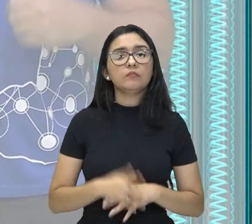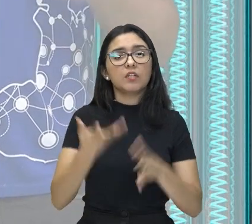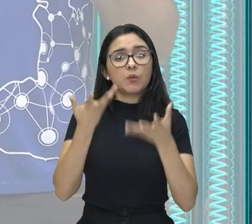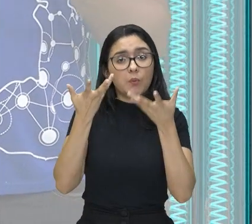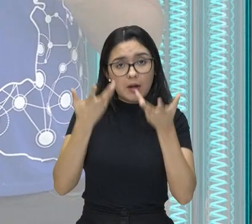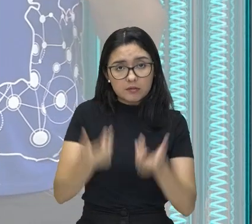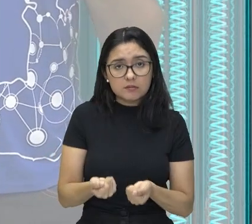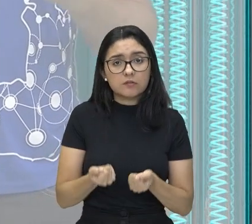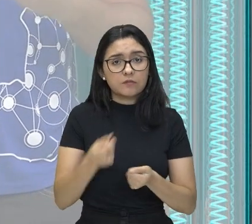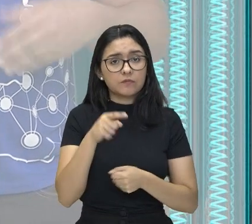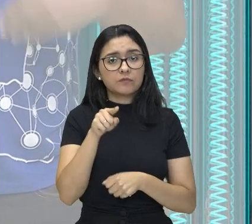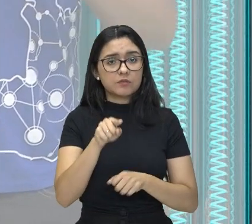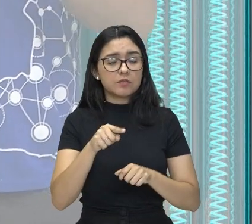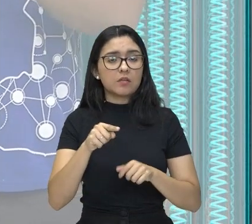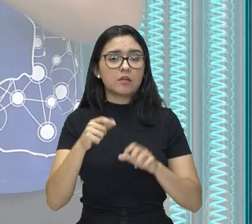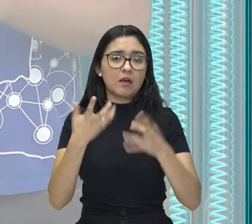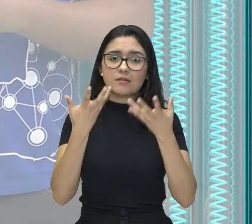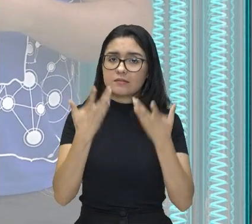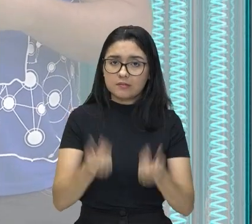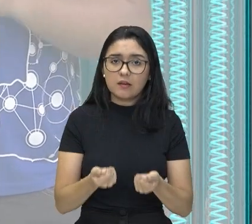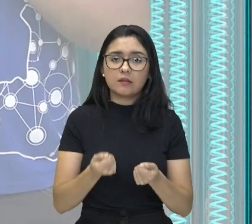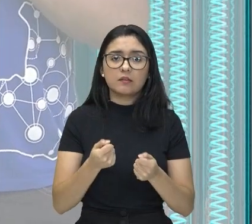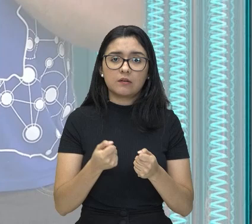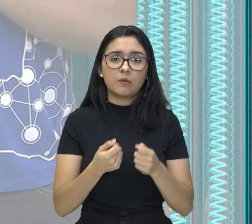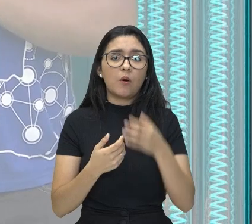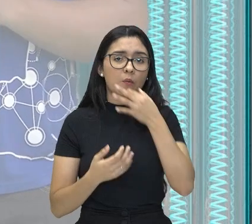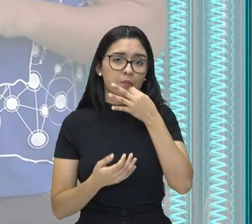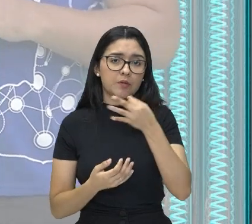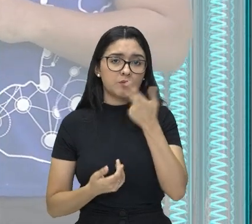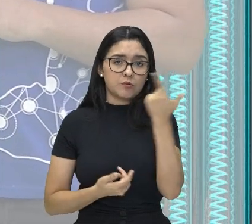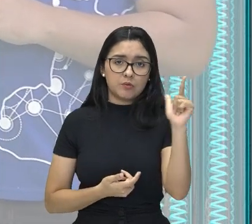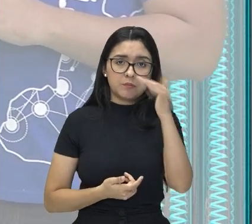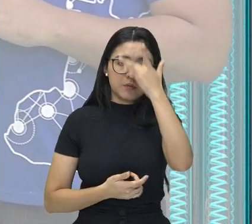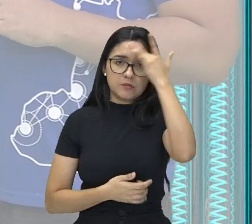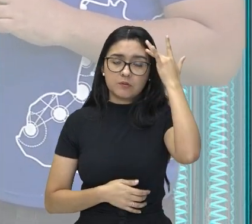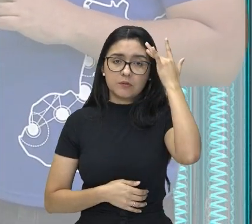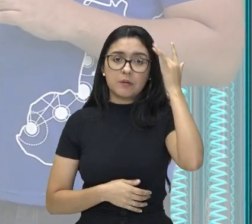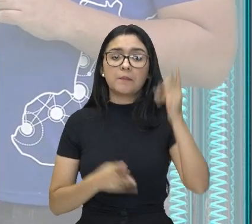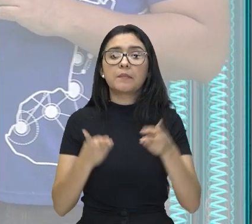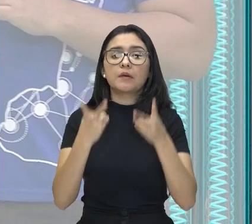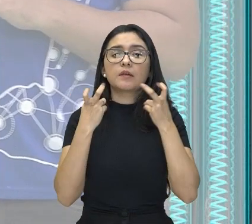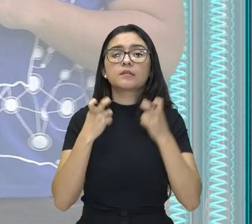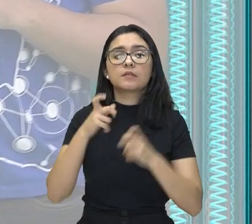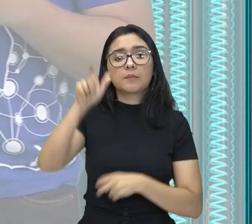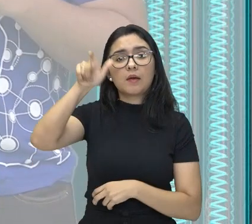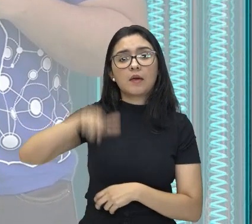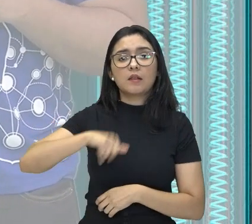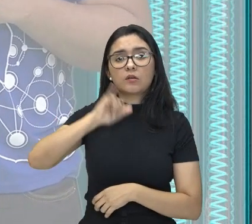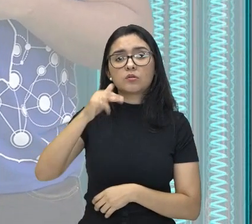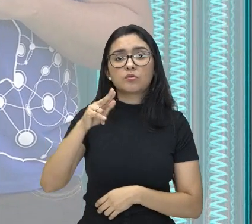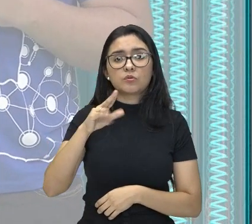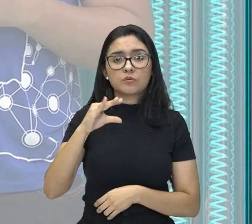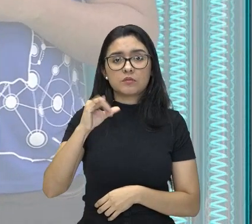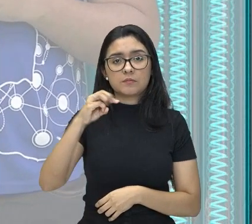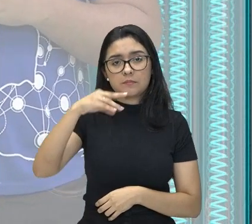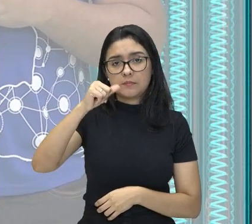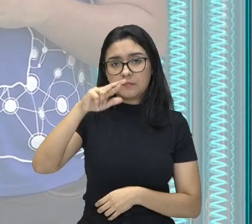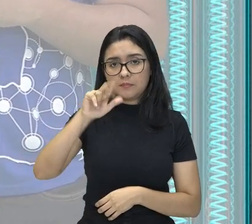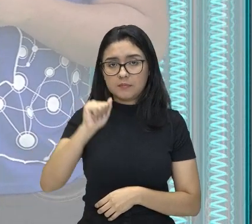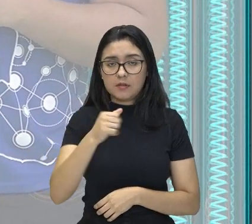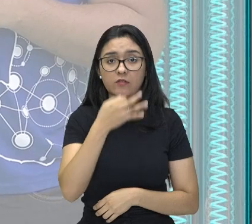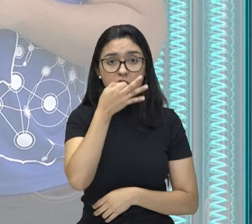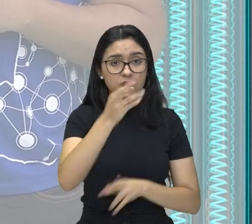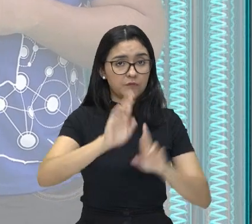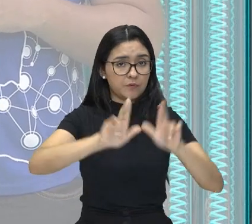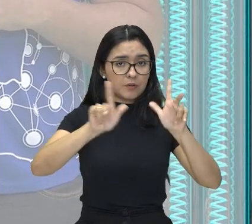quando você concorda completamente com a ideia do outro. Percebemos que a nossa personagem, a Jucimara, ela fez um movimento argumentativo